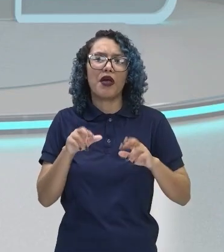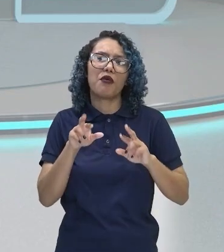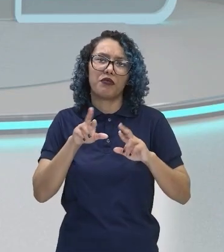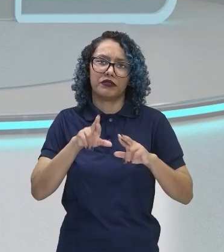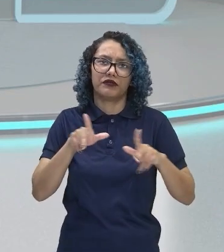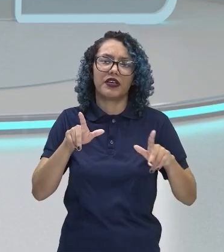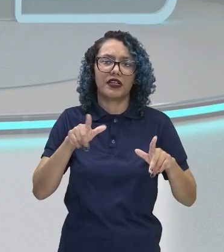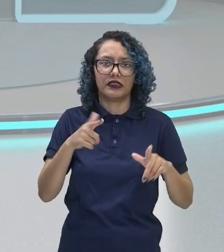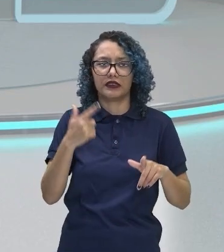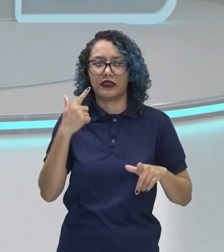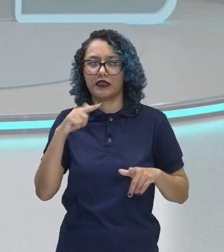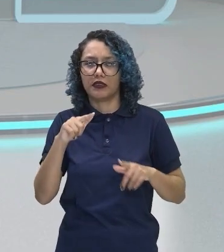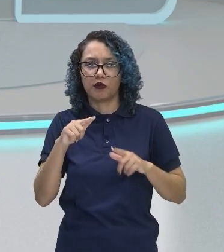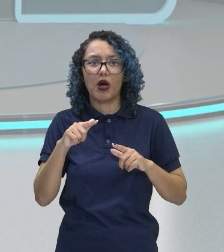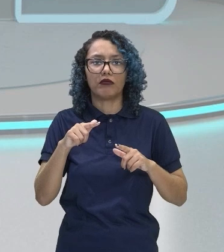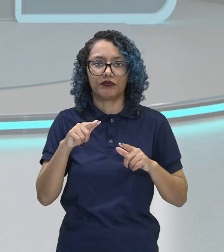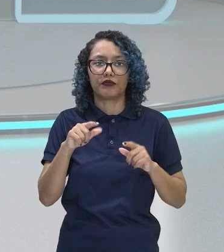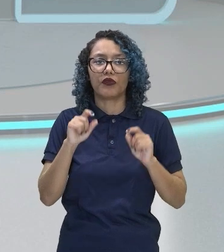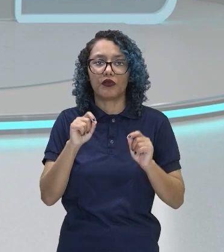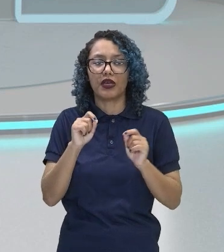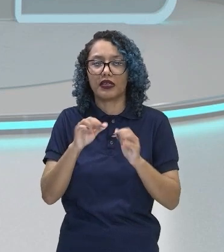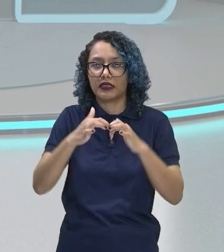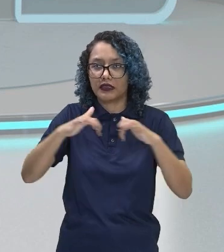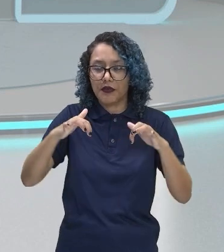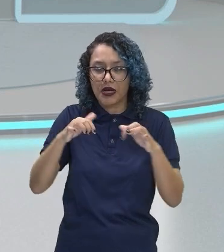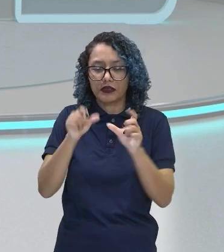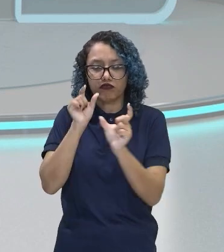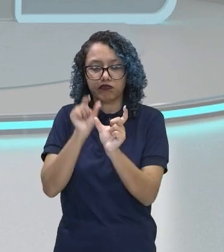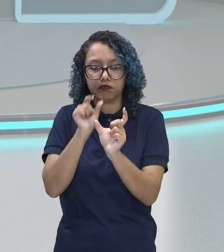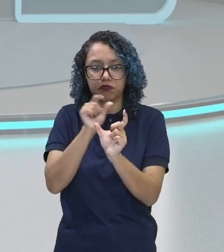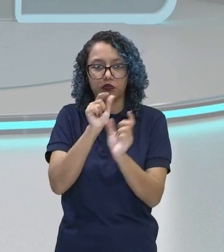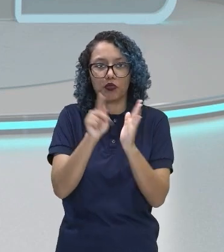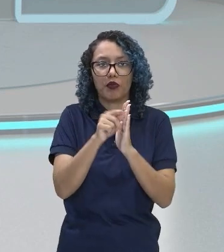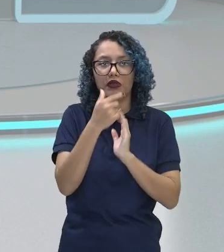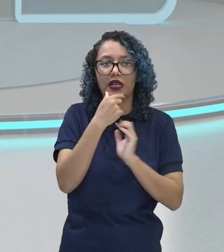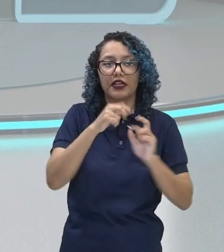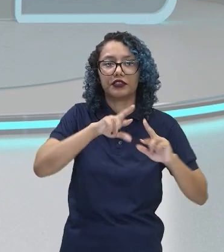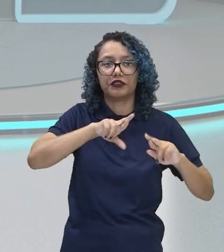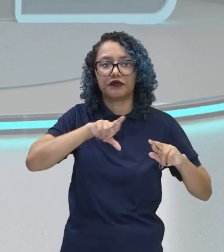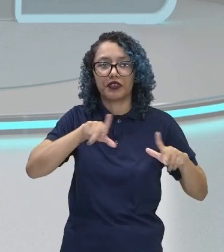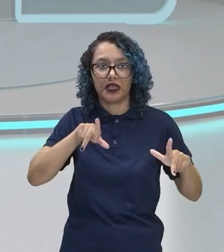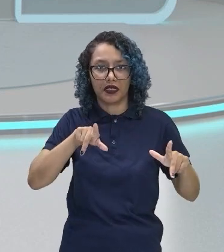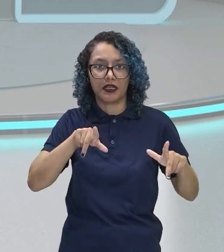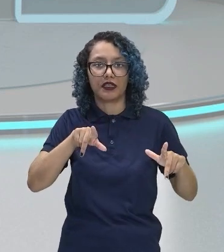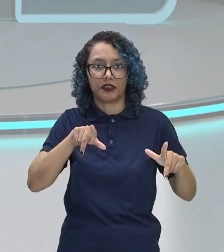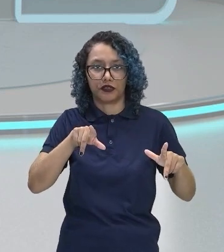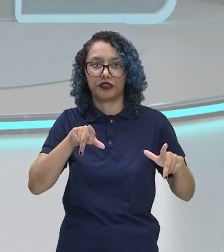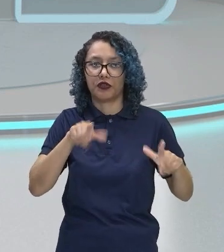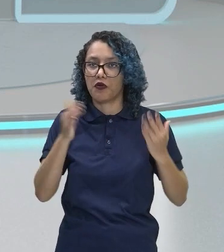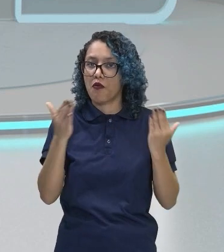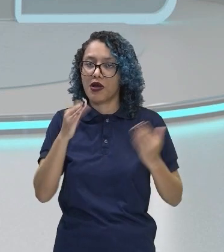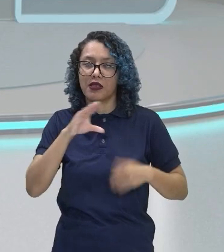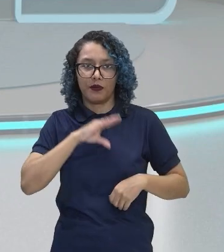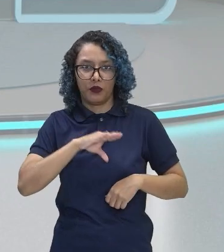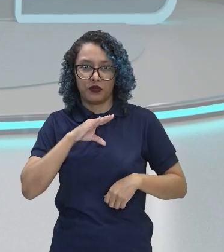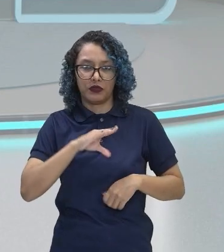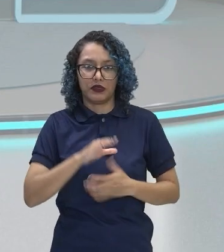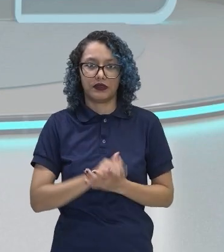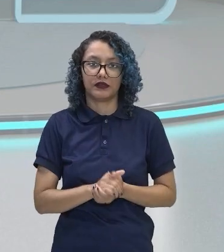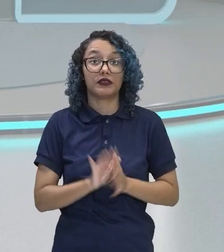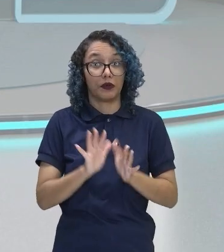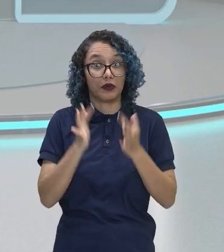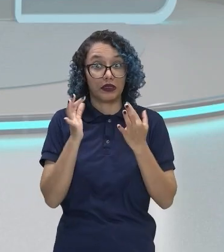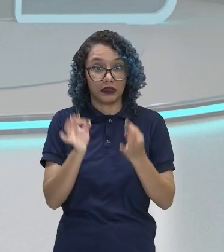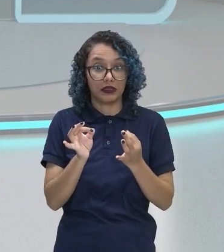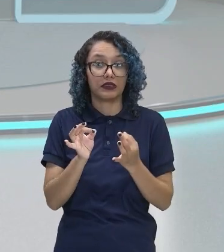com que essa separação silábica na língua inglesa seja divergente em relação à língua portuguesa, tá? Então preste atenção